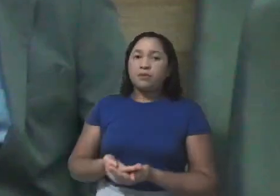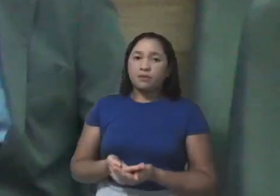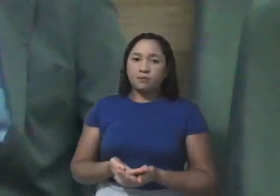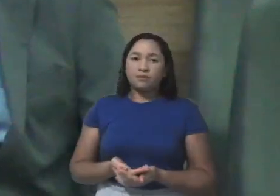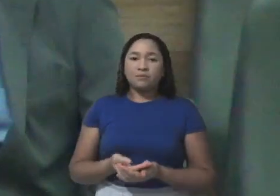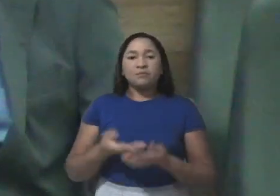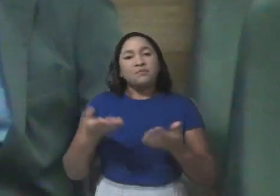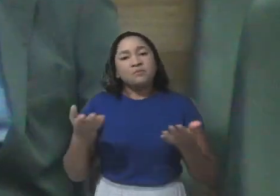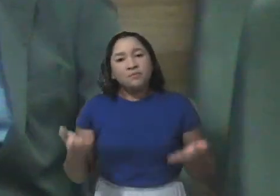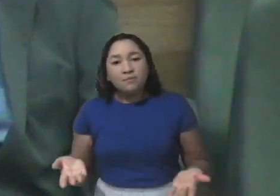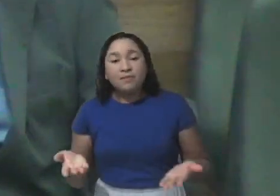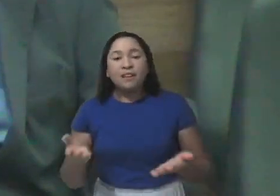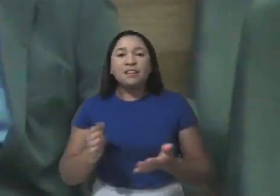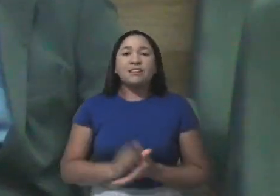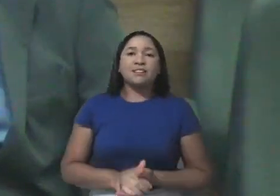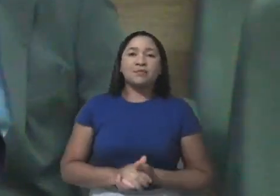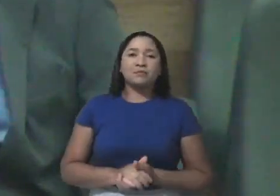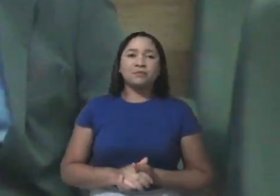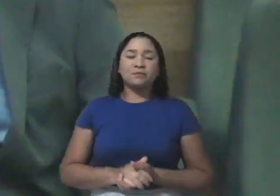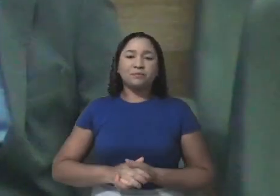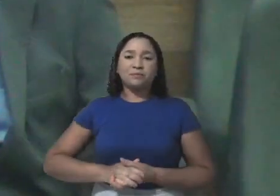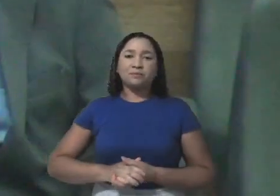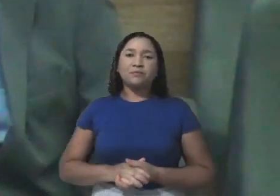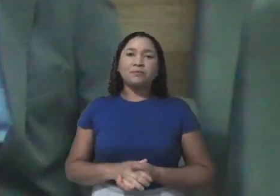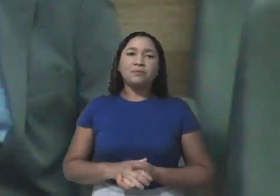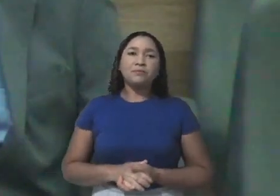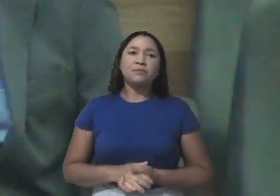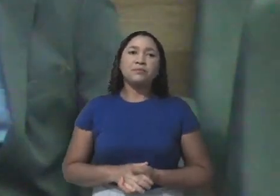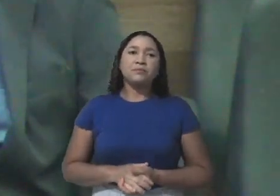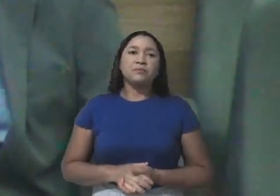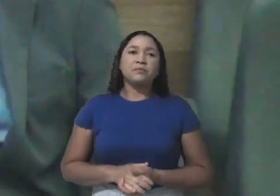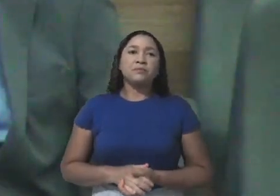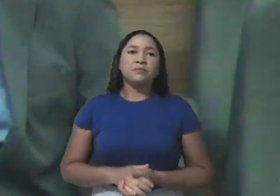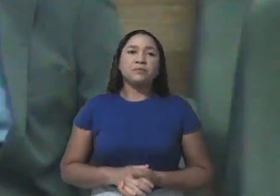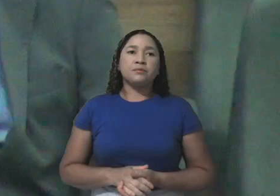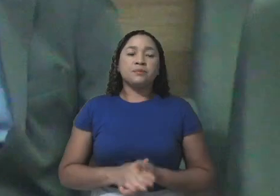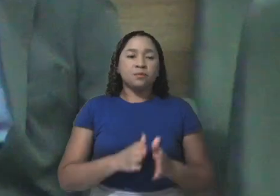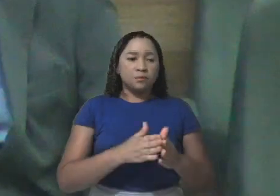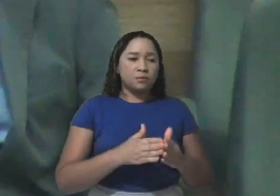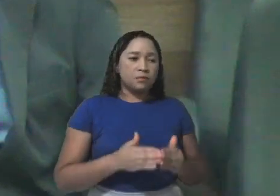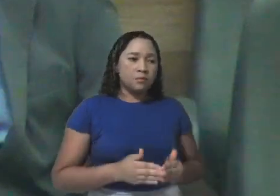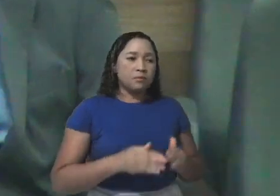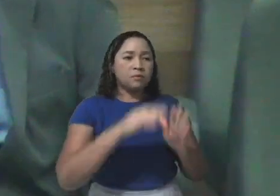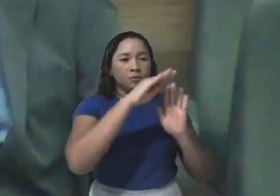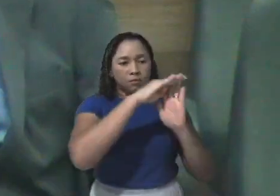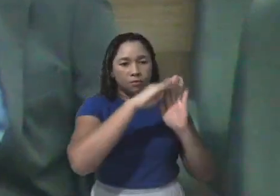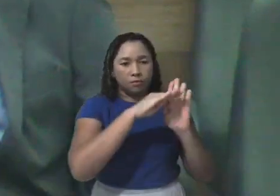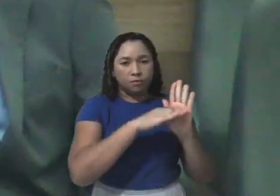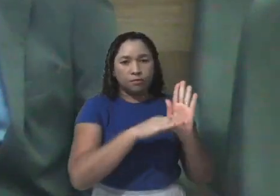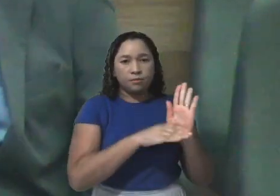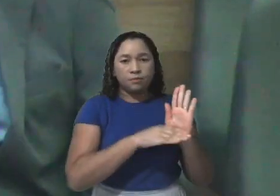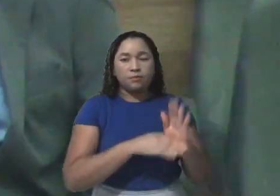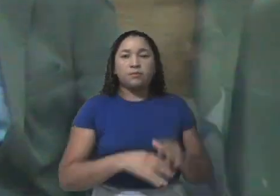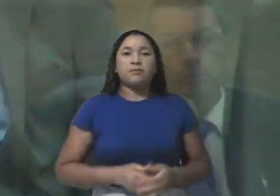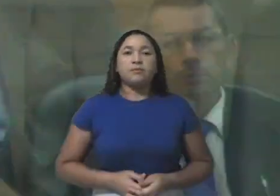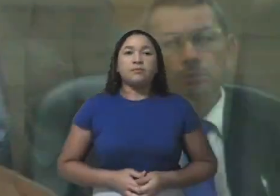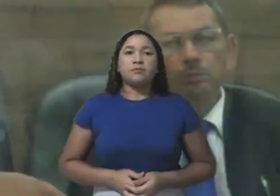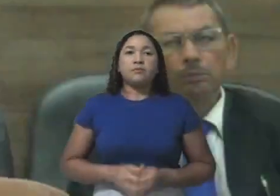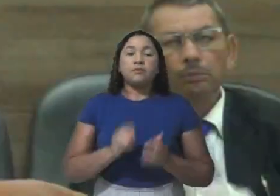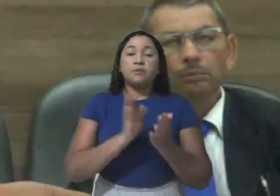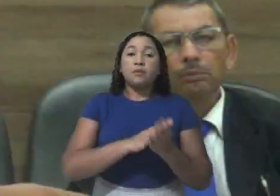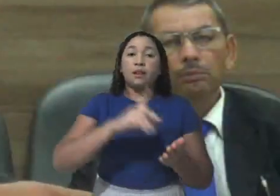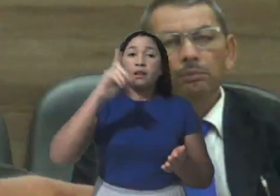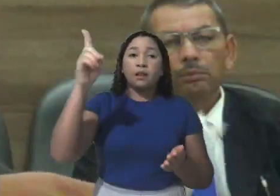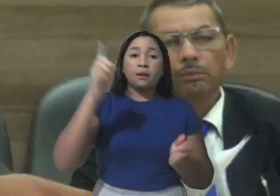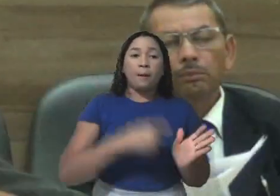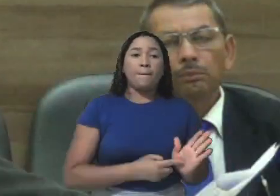está professando seu credo. Por gentileza, os tópicos. A Bíblia revela a